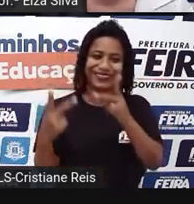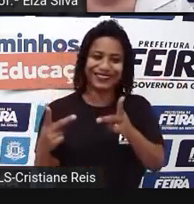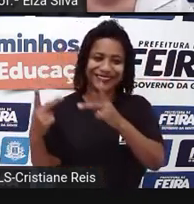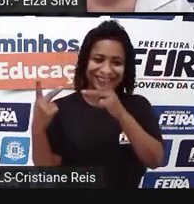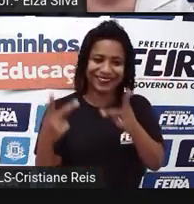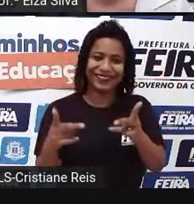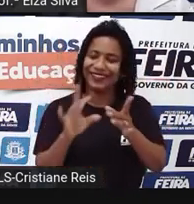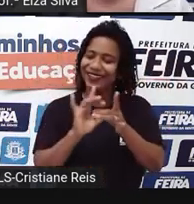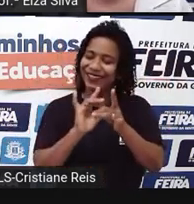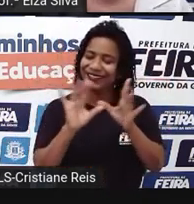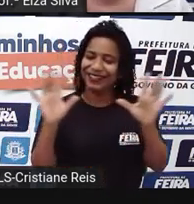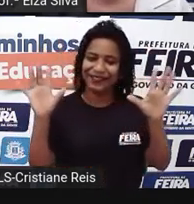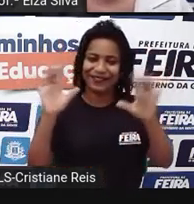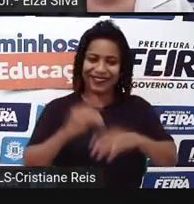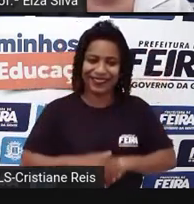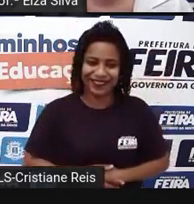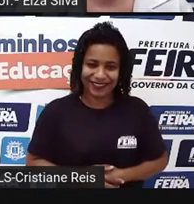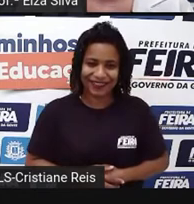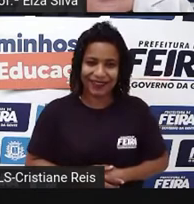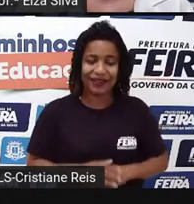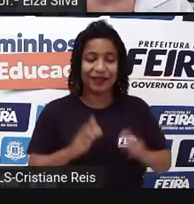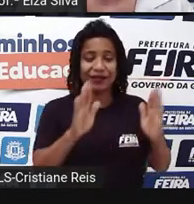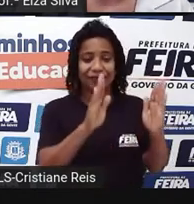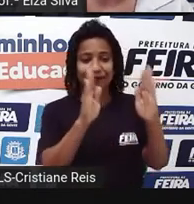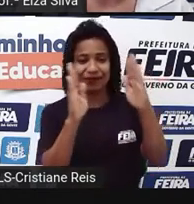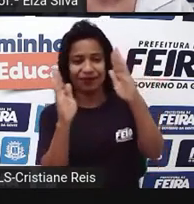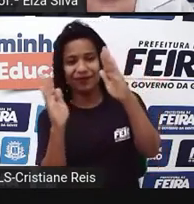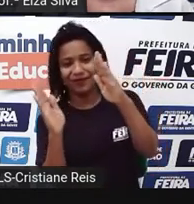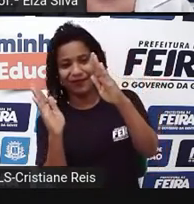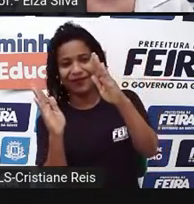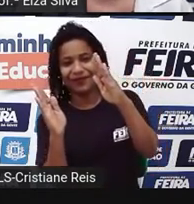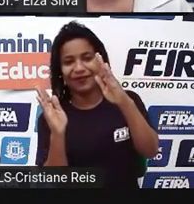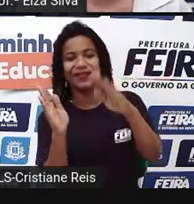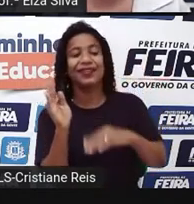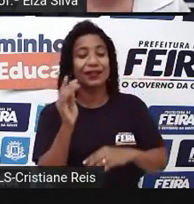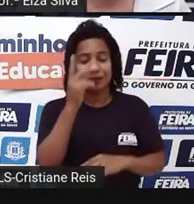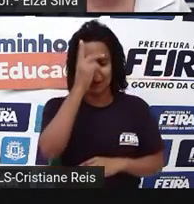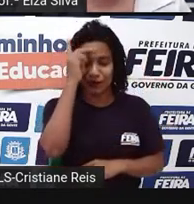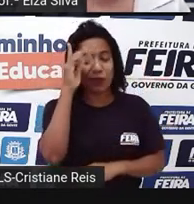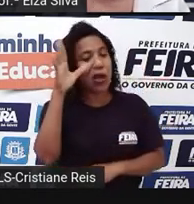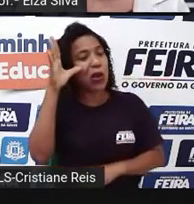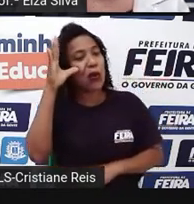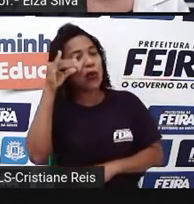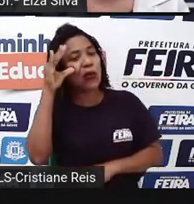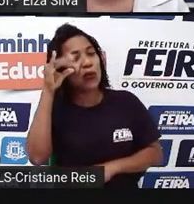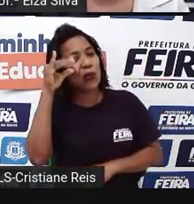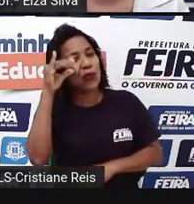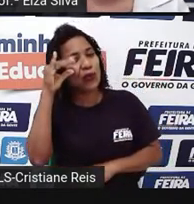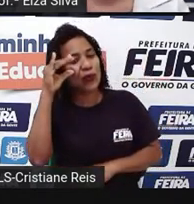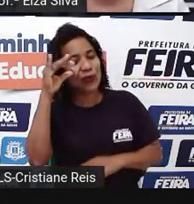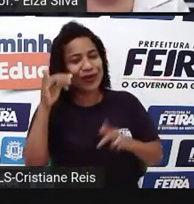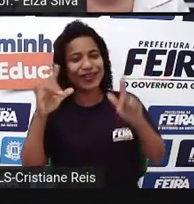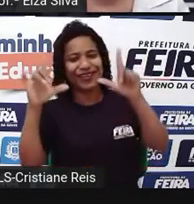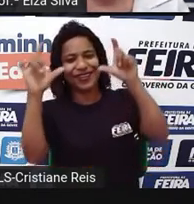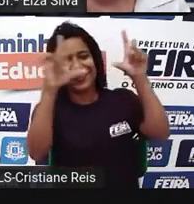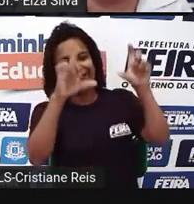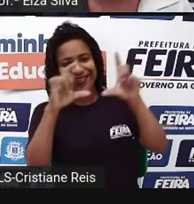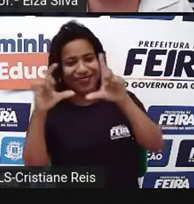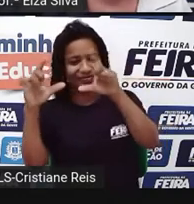no final das contas, a inclinação virou também um detalhe que atrai os turistas para a visitação.